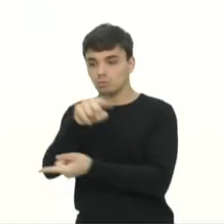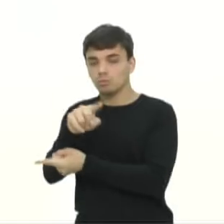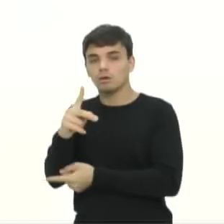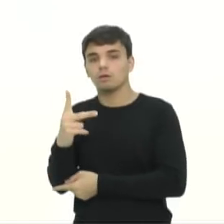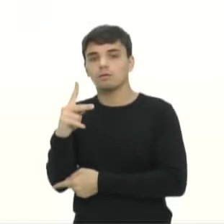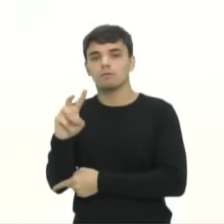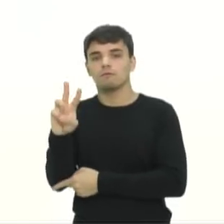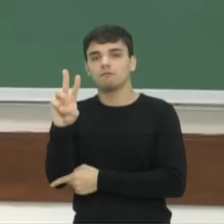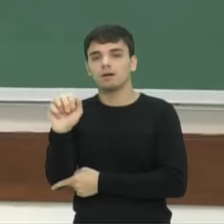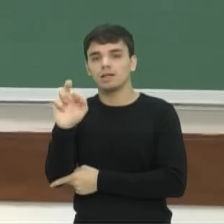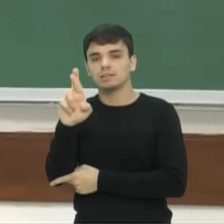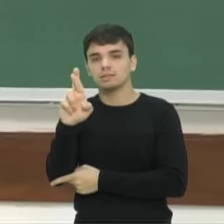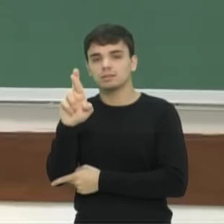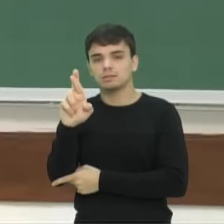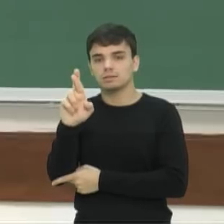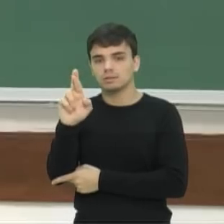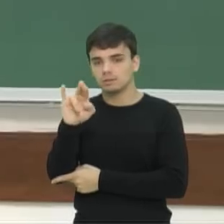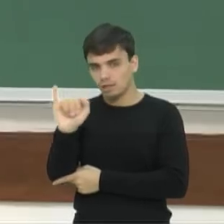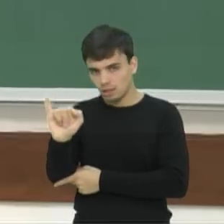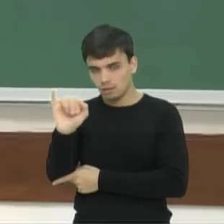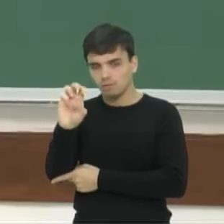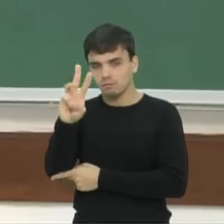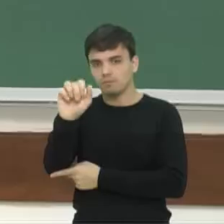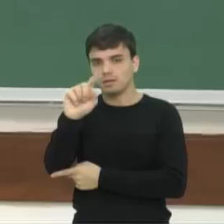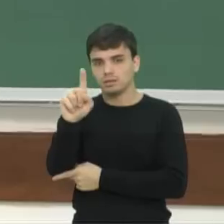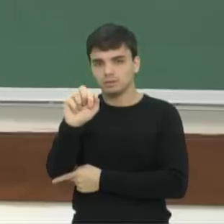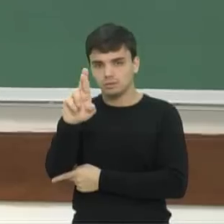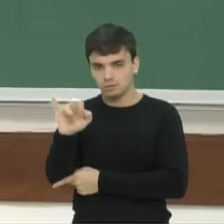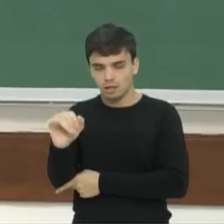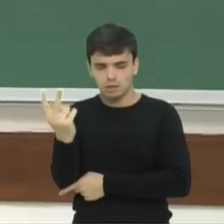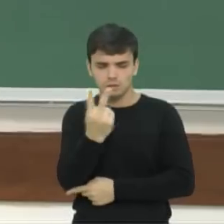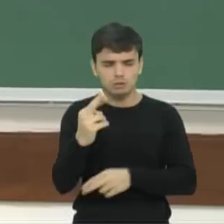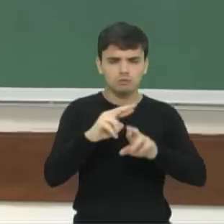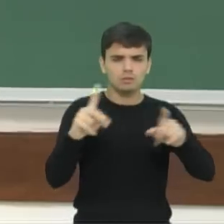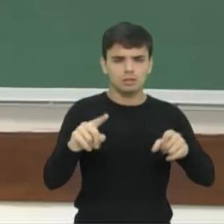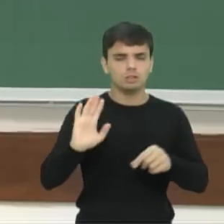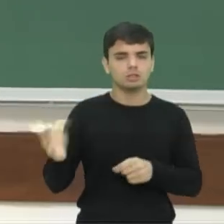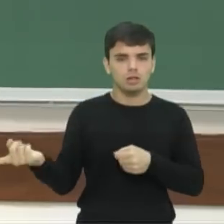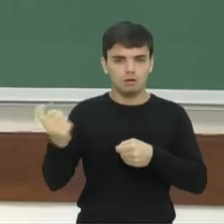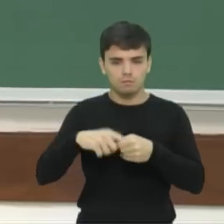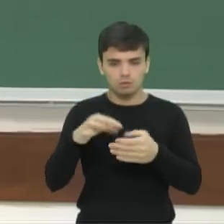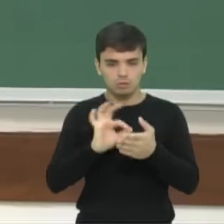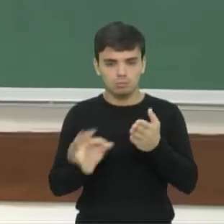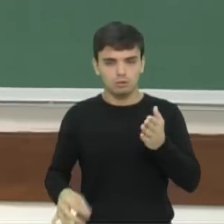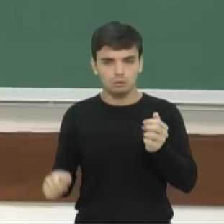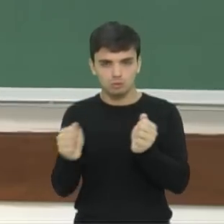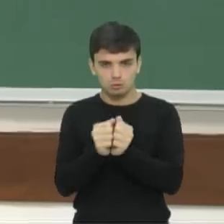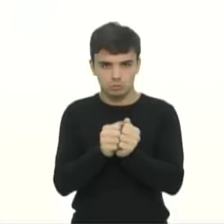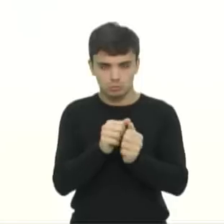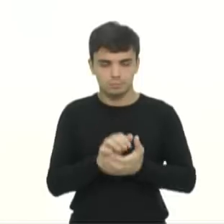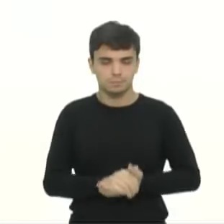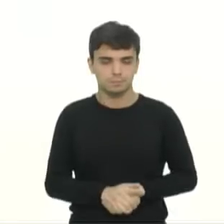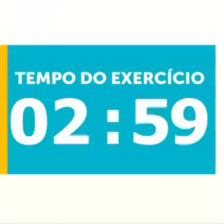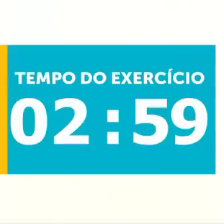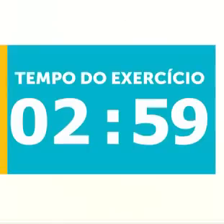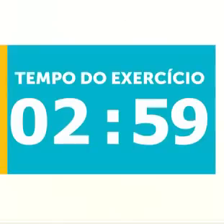relatar as diferenças entre os principais golpes do judô, ippon e vazare. Já voltamos também com a correção deste exercício.